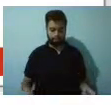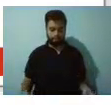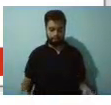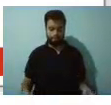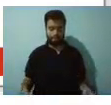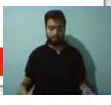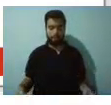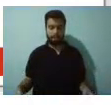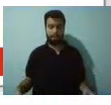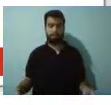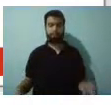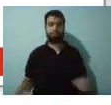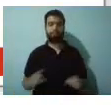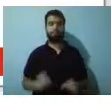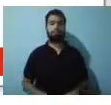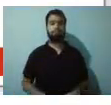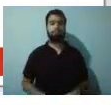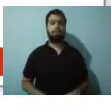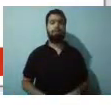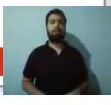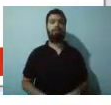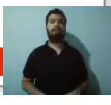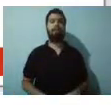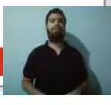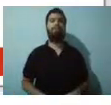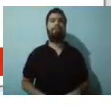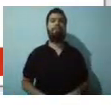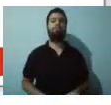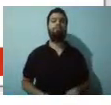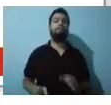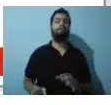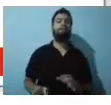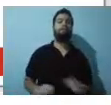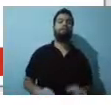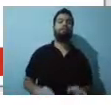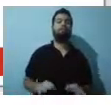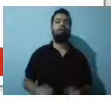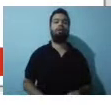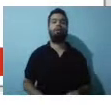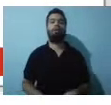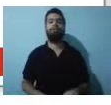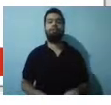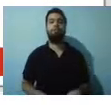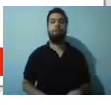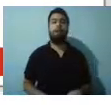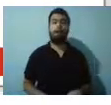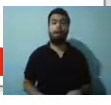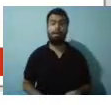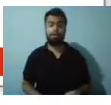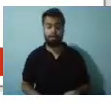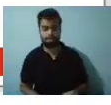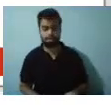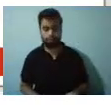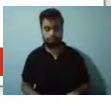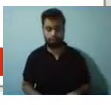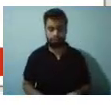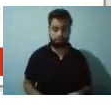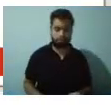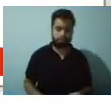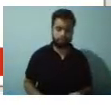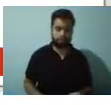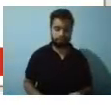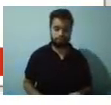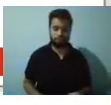financeiro. Tá? Final da Guerra Fria, de bipolaridade a multipolaridade. Tá bom? Em que sentido eu